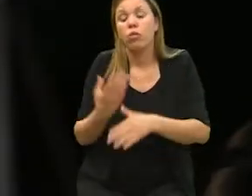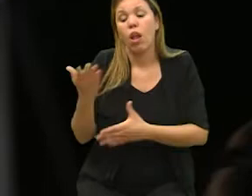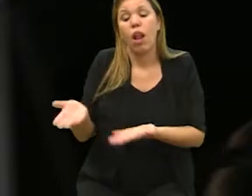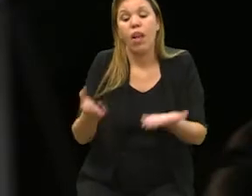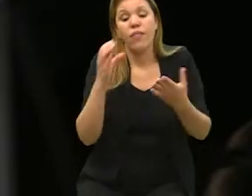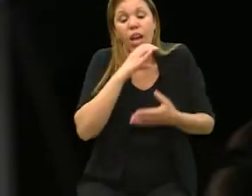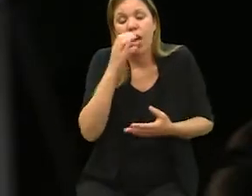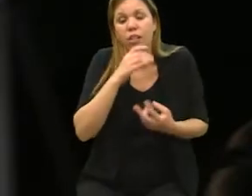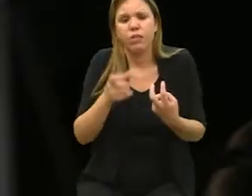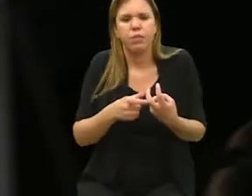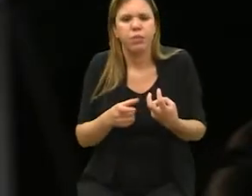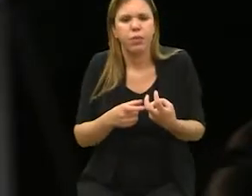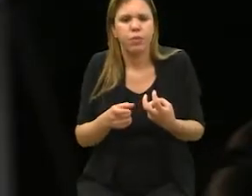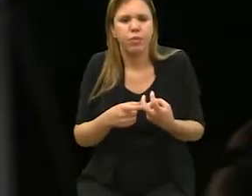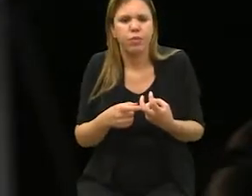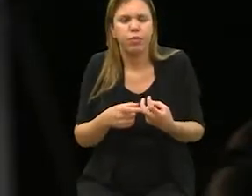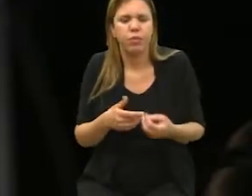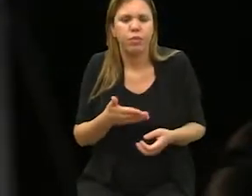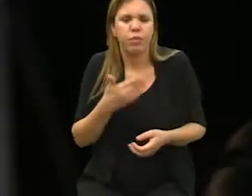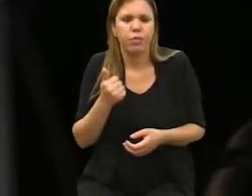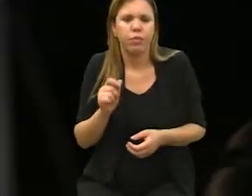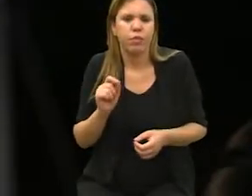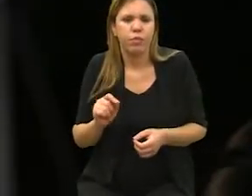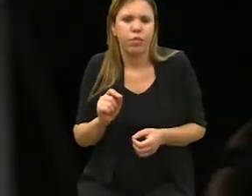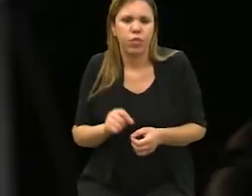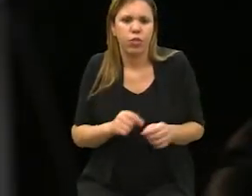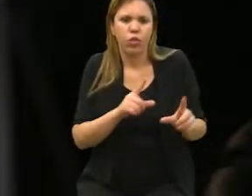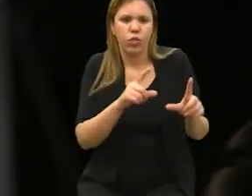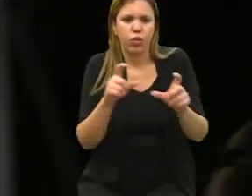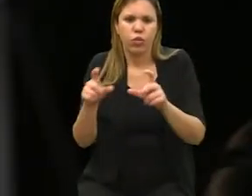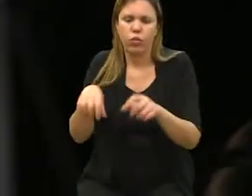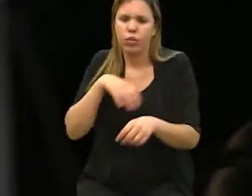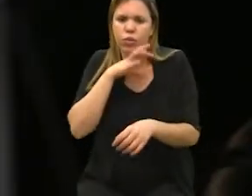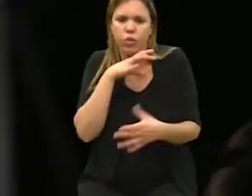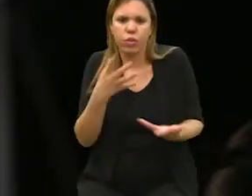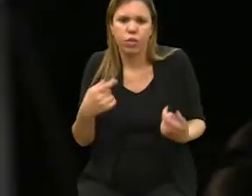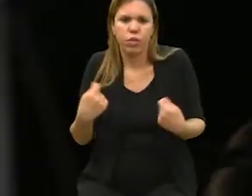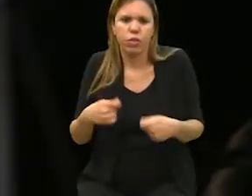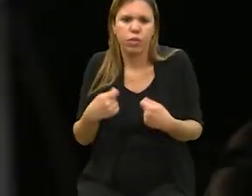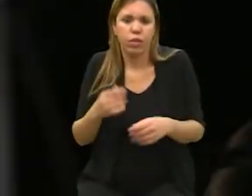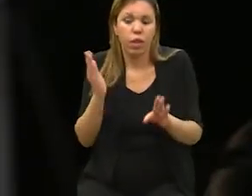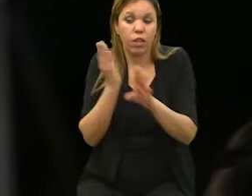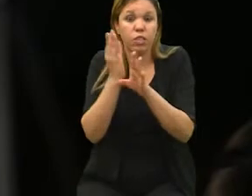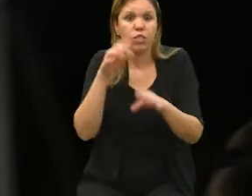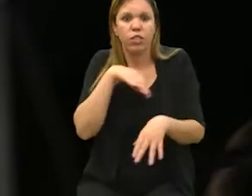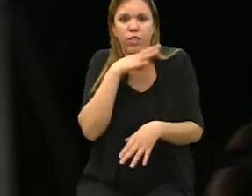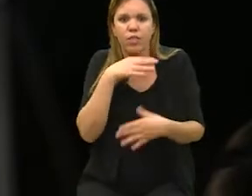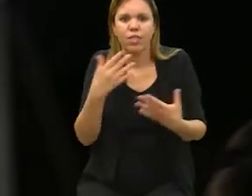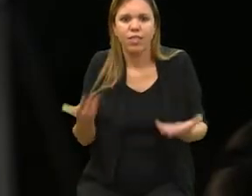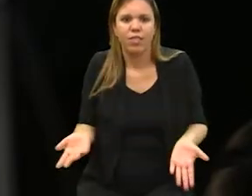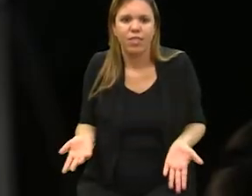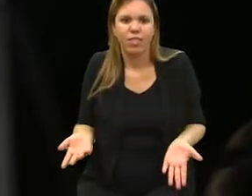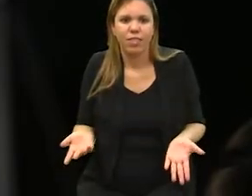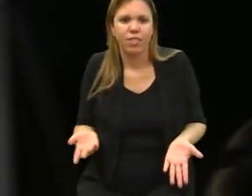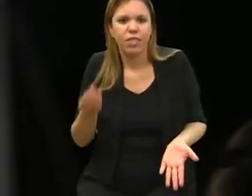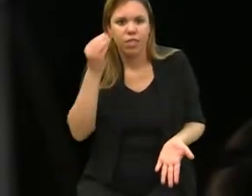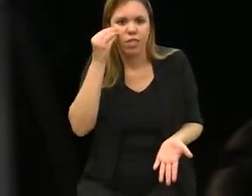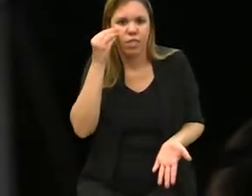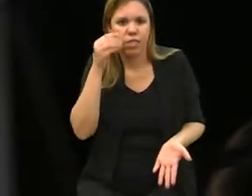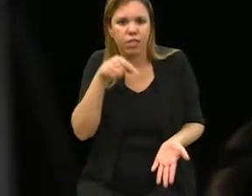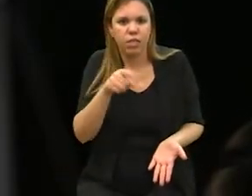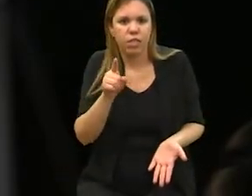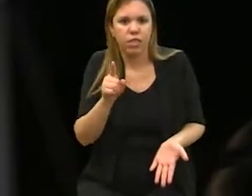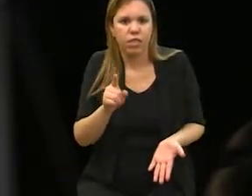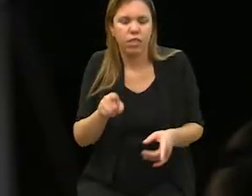tenho que levar ele para o veterinário o mais rápido possível, de preferência com a foto do animal. Ah, eu preciso capturar o animal? Pode